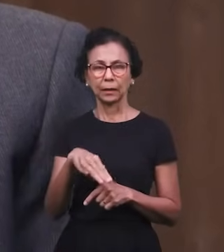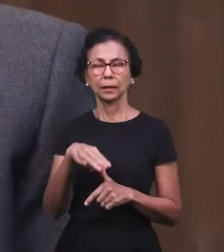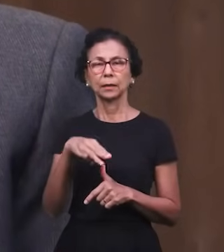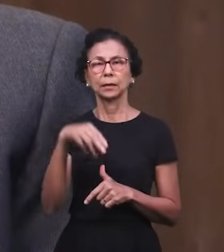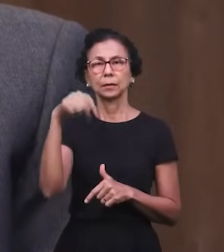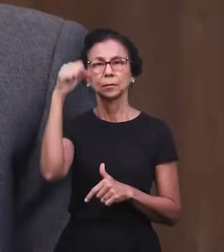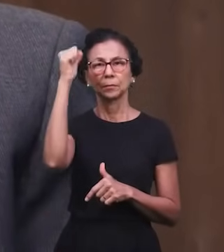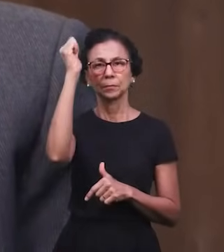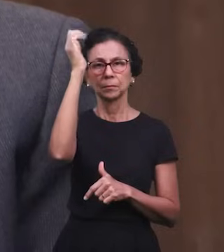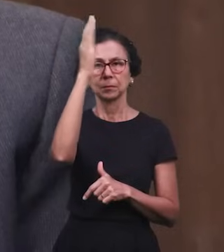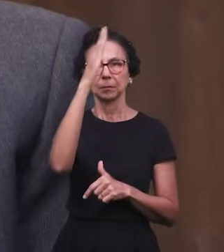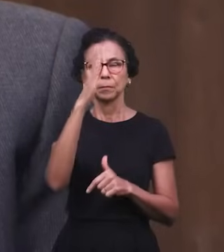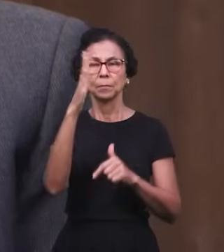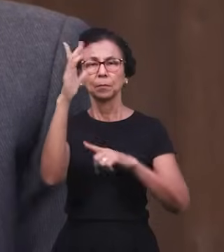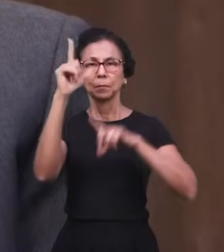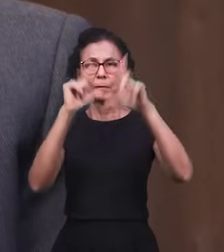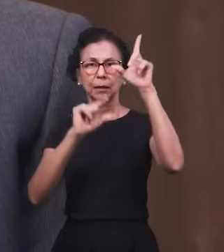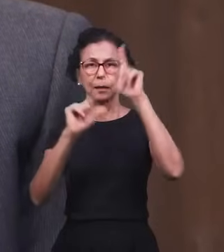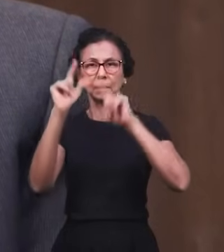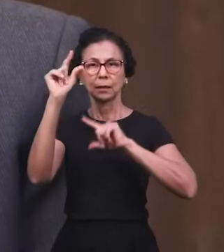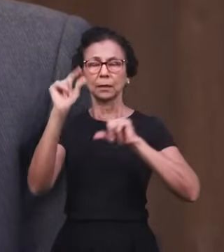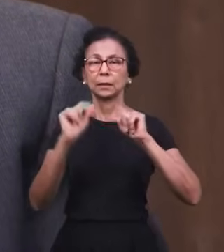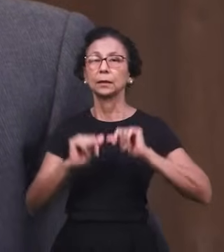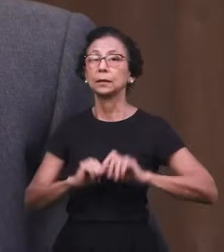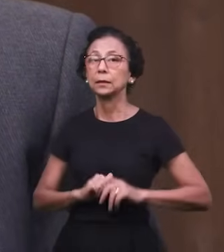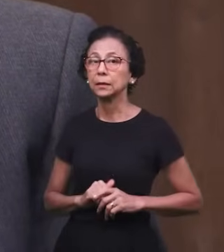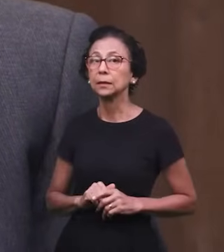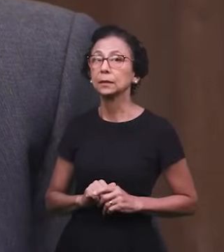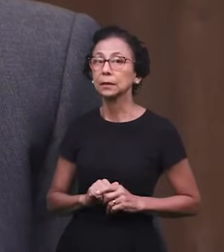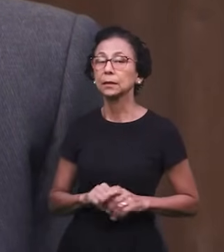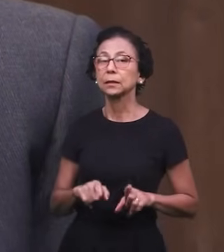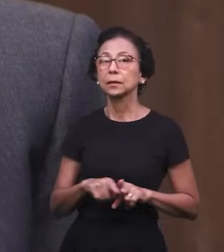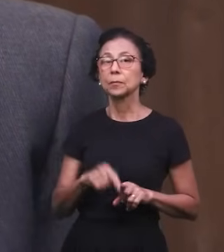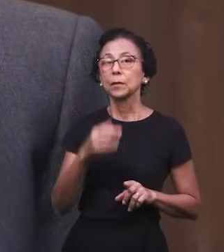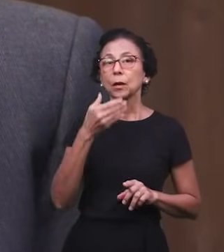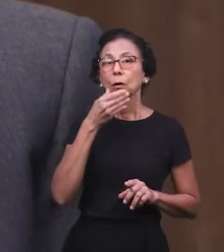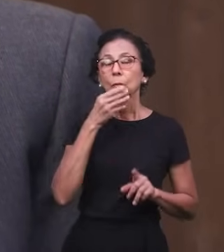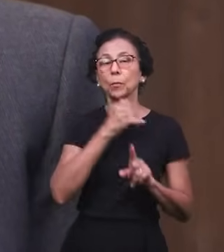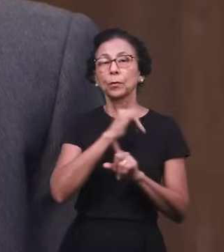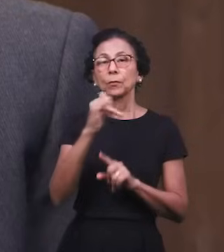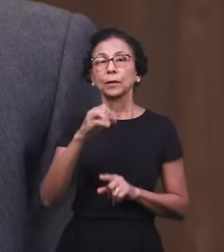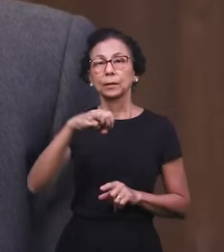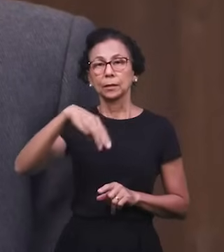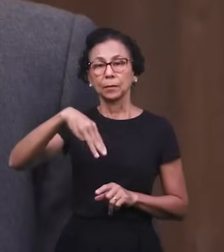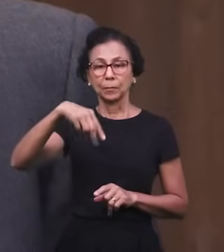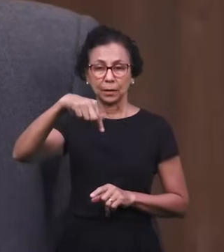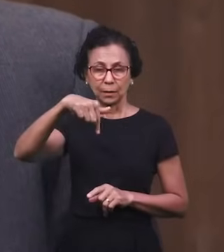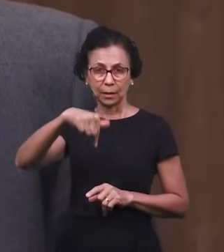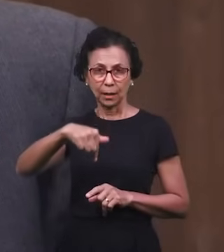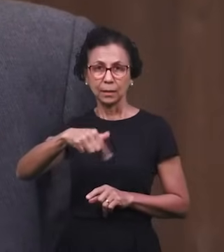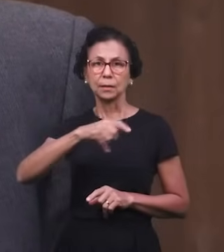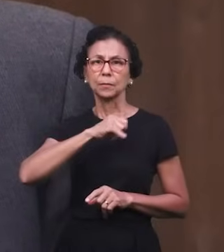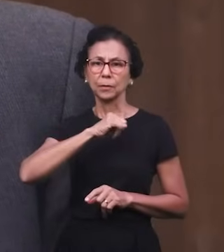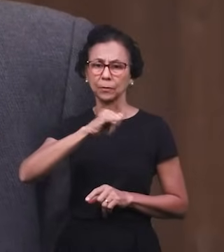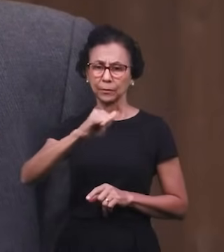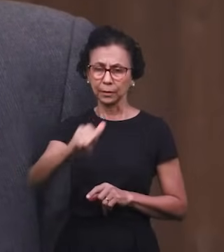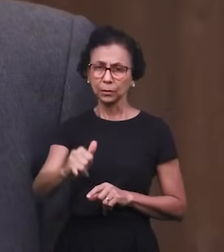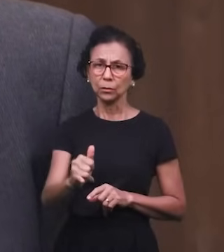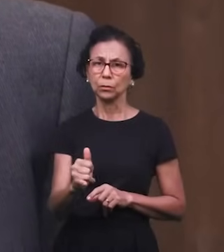em todo Israel. Então, mas a família dele não morava em